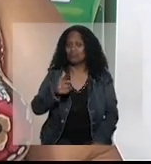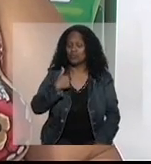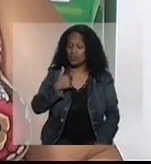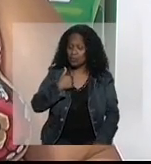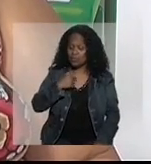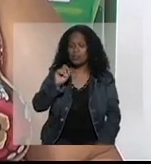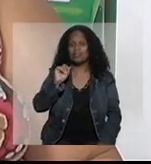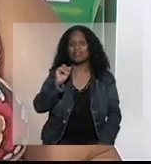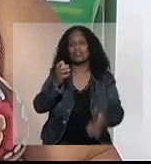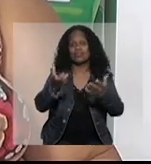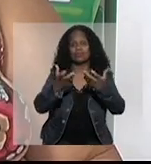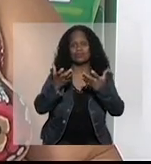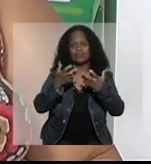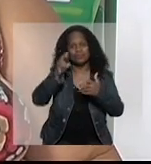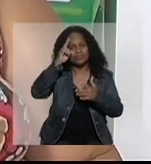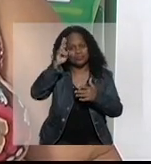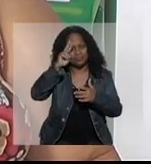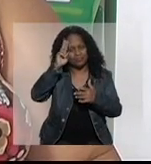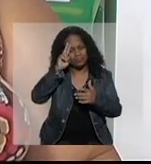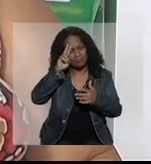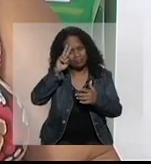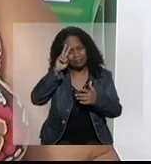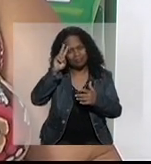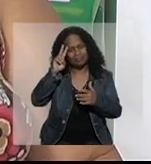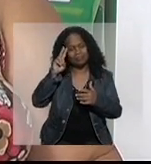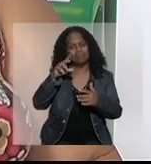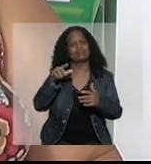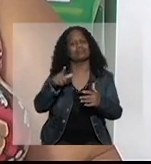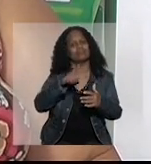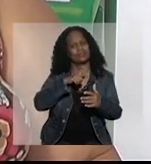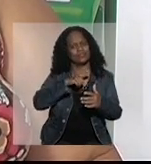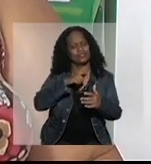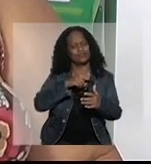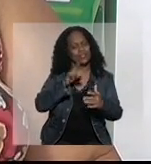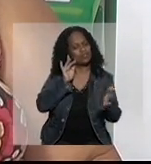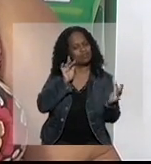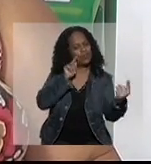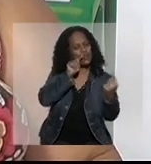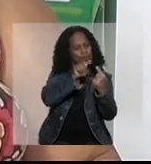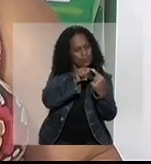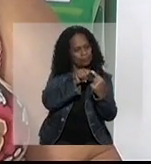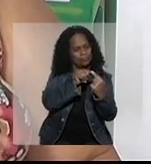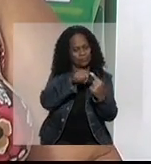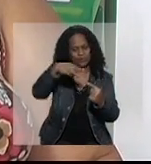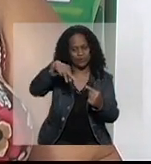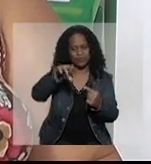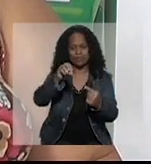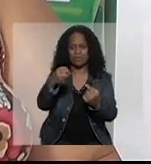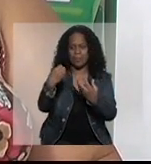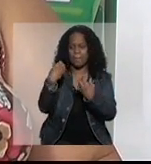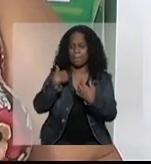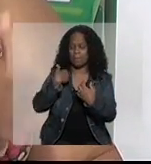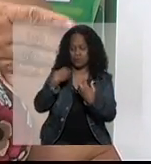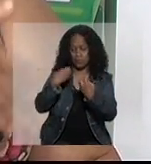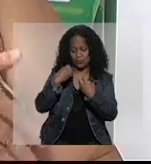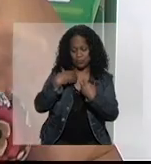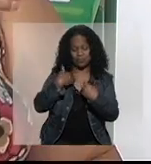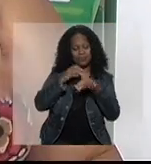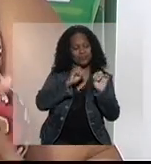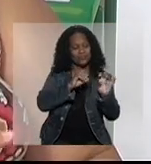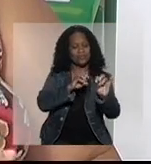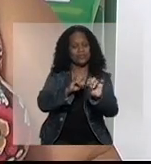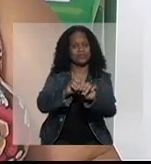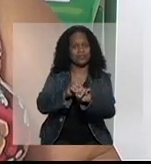que eu tenho um afeto, as histórias afetam e essa história vai chegar onde ela tem que chegar. Então foi isso que a Maria me ensina, até